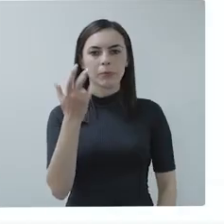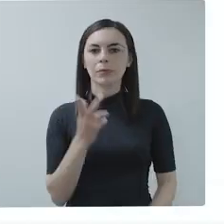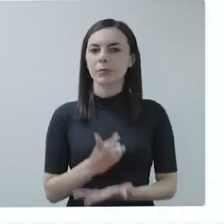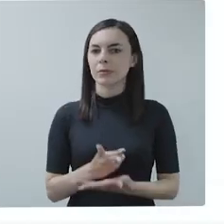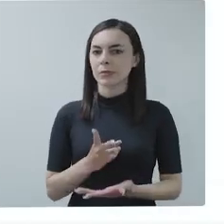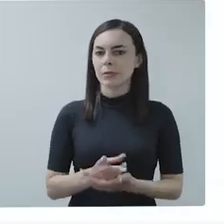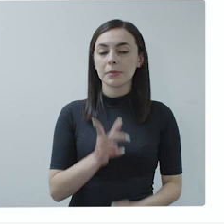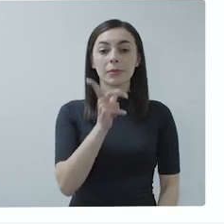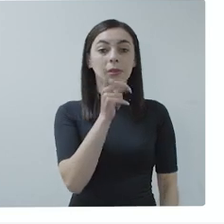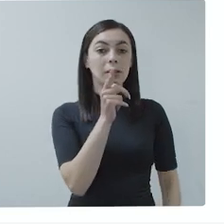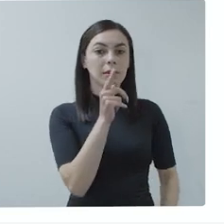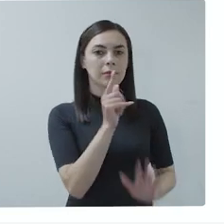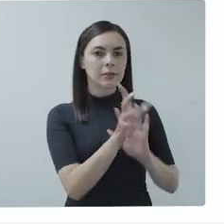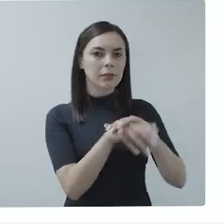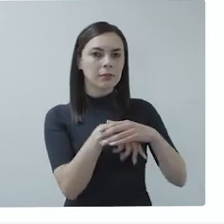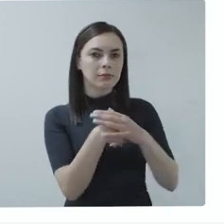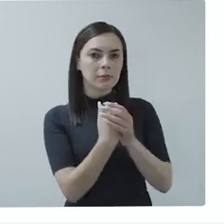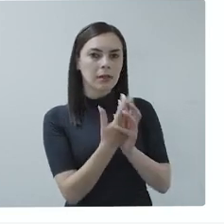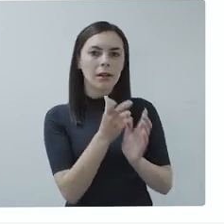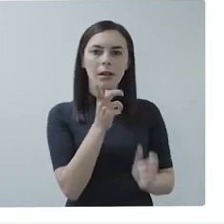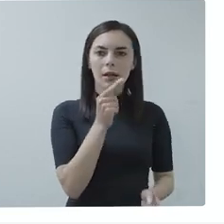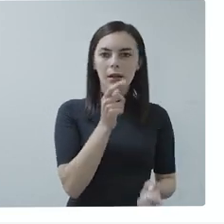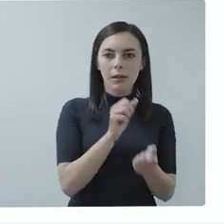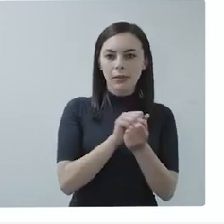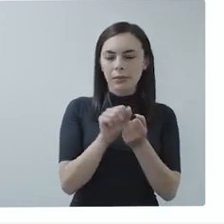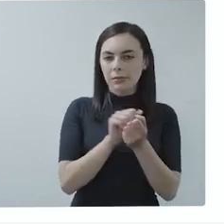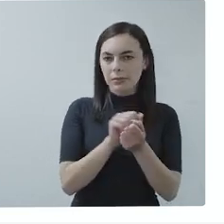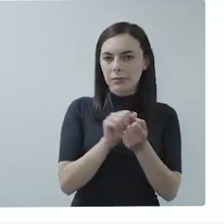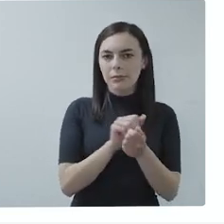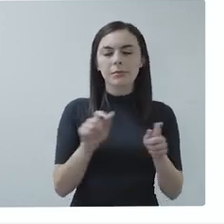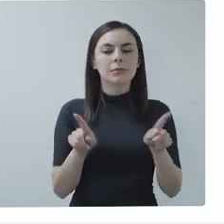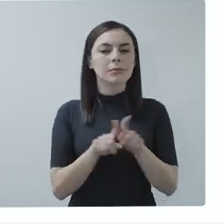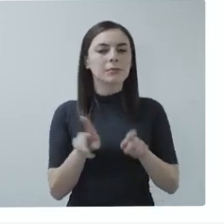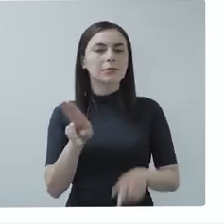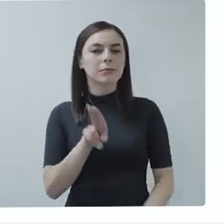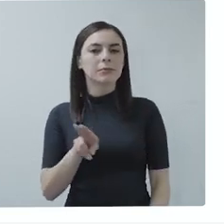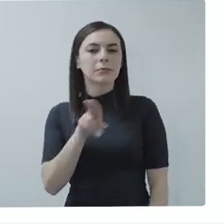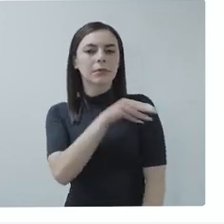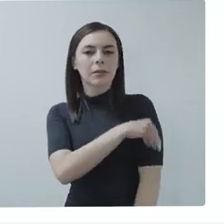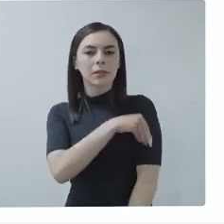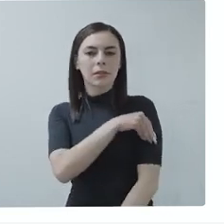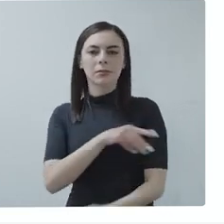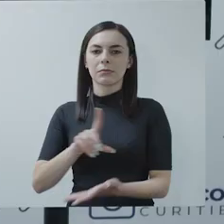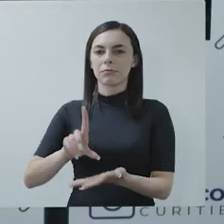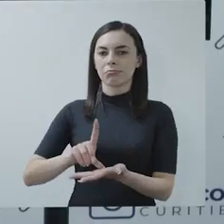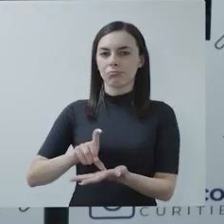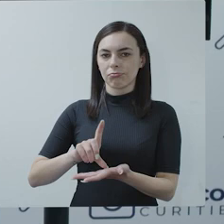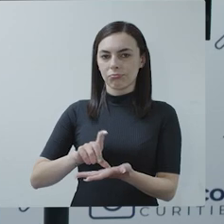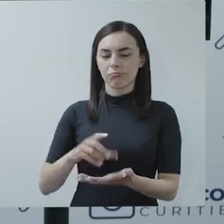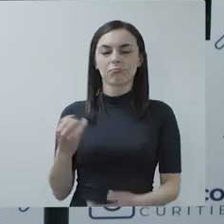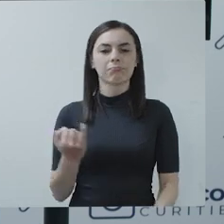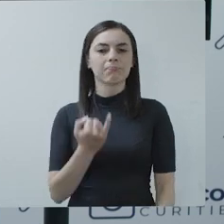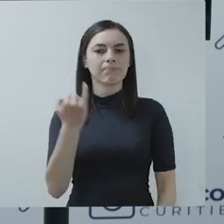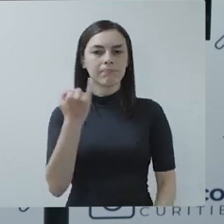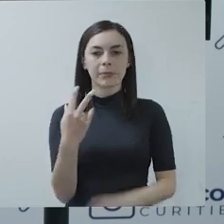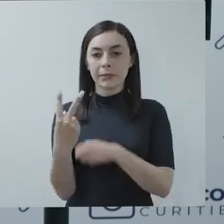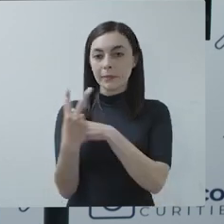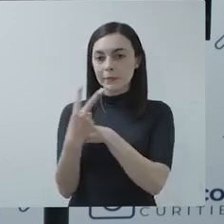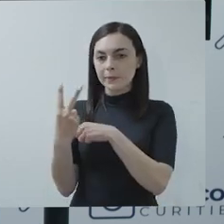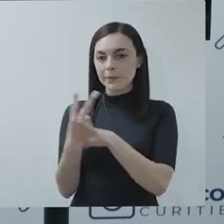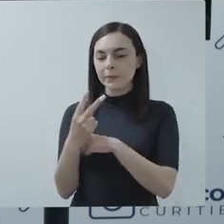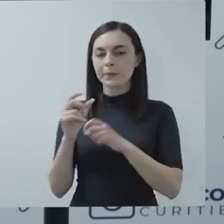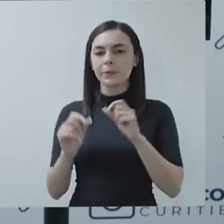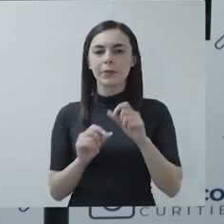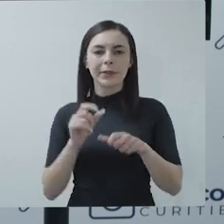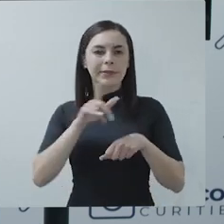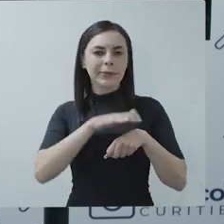sempre estar lavando as mãos com água e sabão e também usando o álcool gel, que é muito importante, né? Para prevenir todas